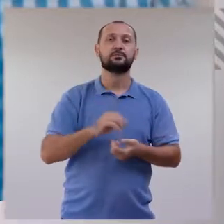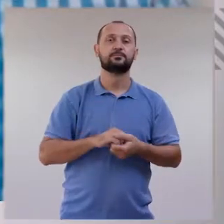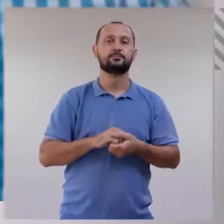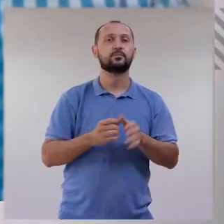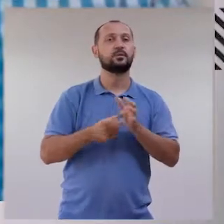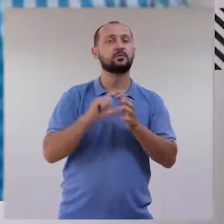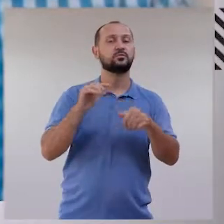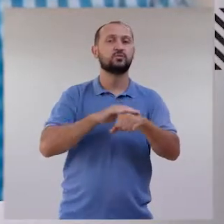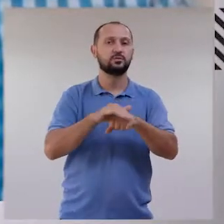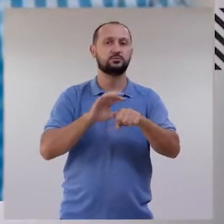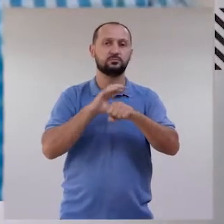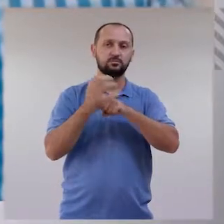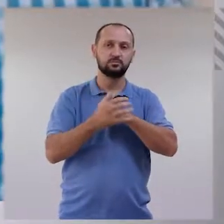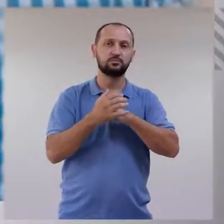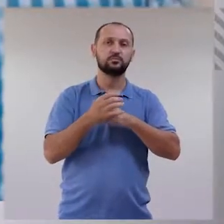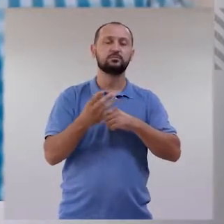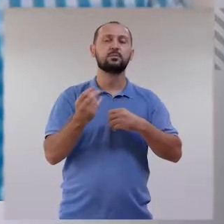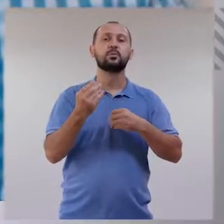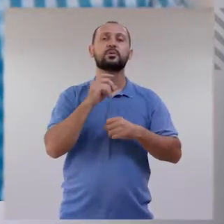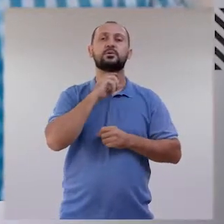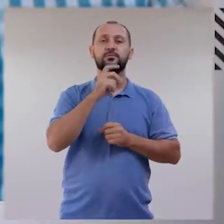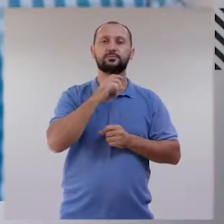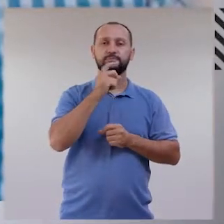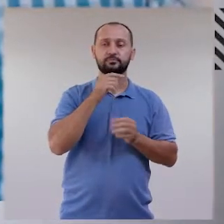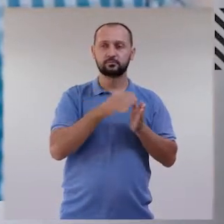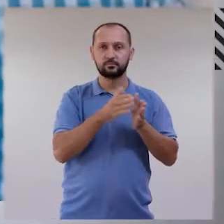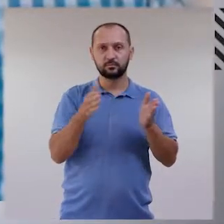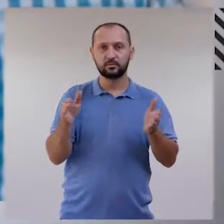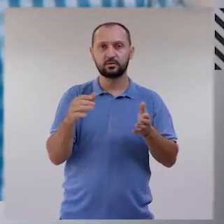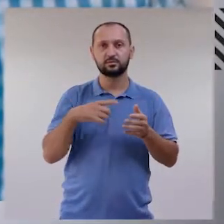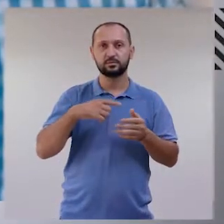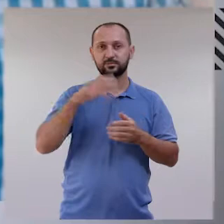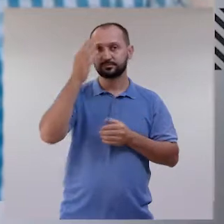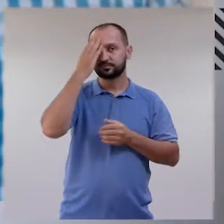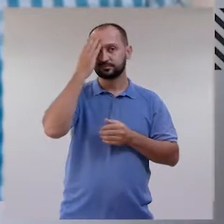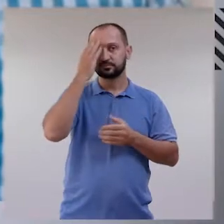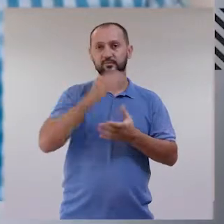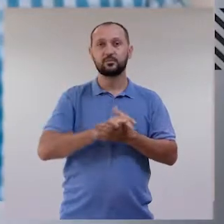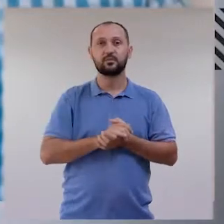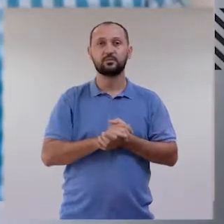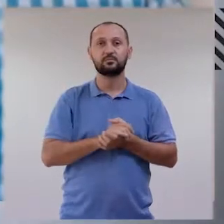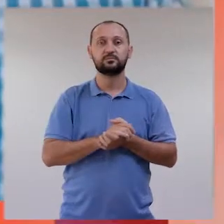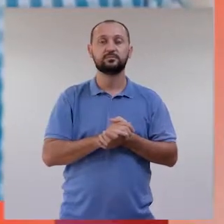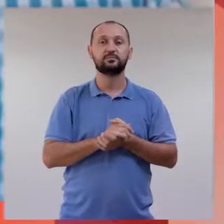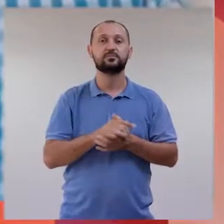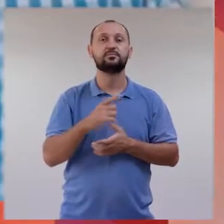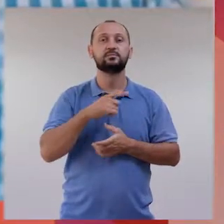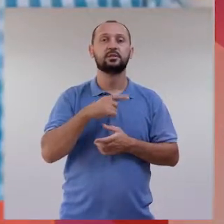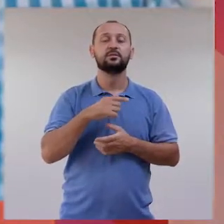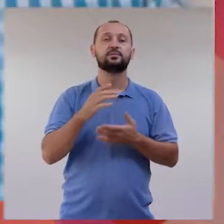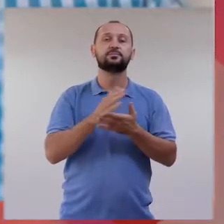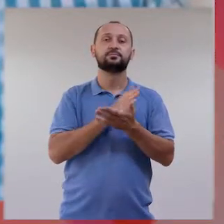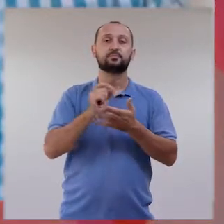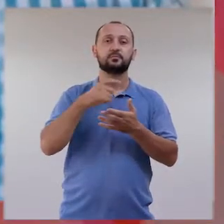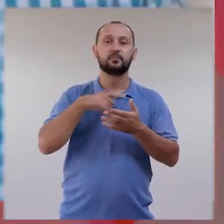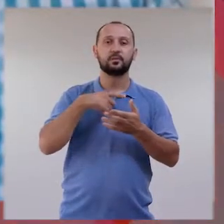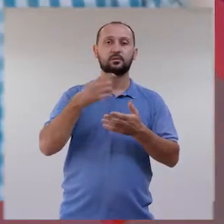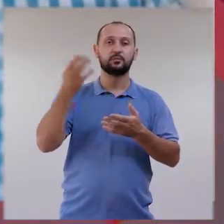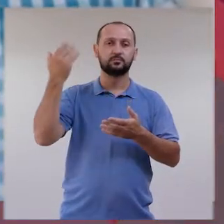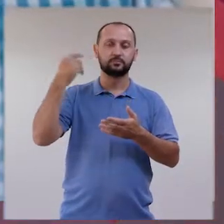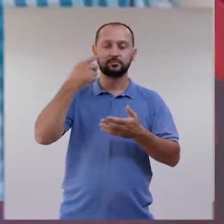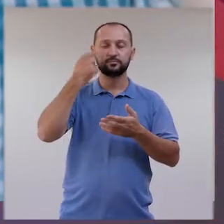voltando a falar da Covid rapidamente, surgem aí muitas dúvidas nesse período, eu tenho certeza. Vocês tiveram que